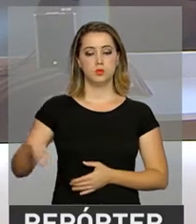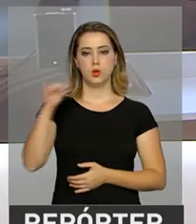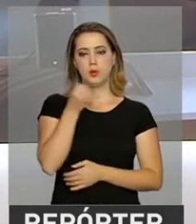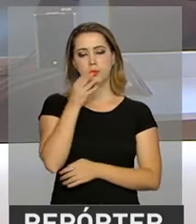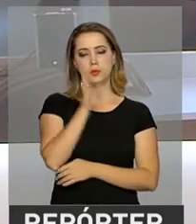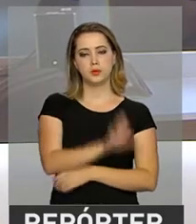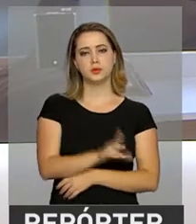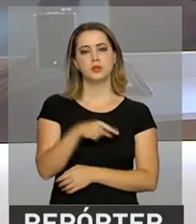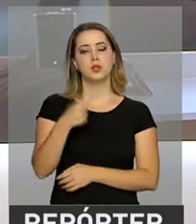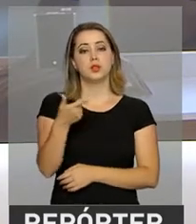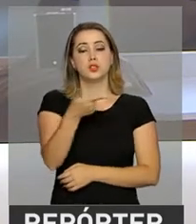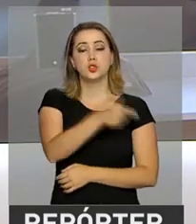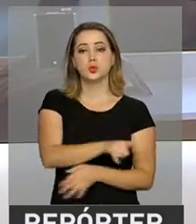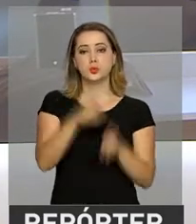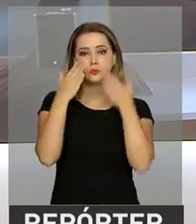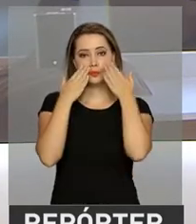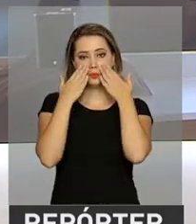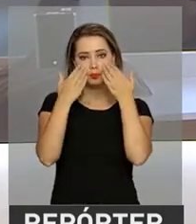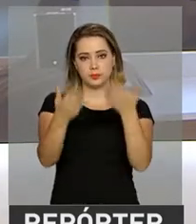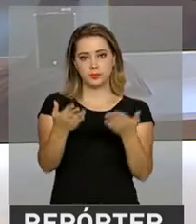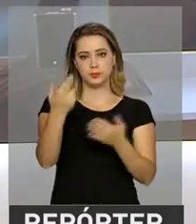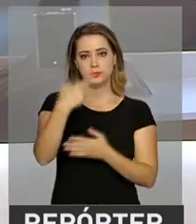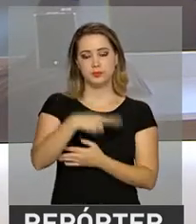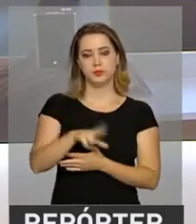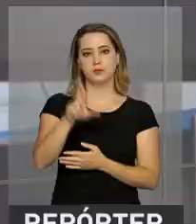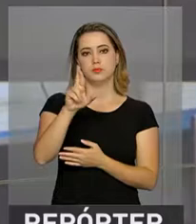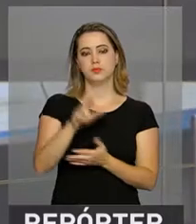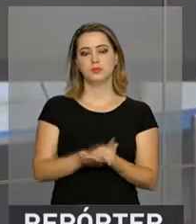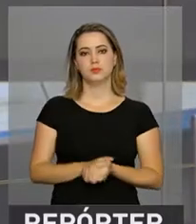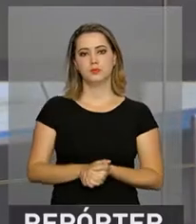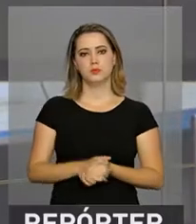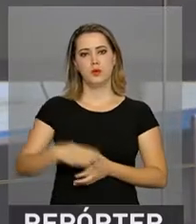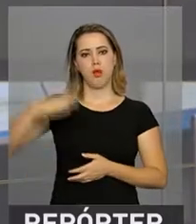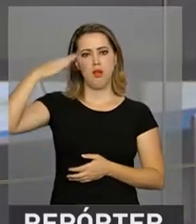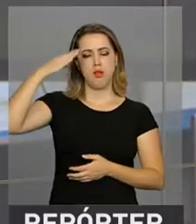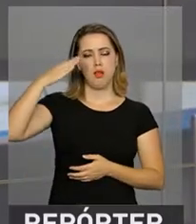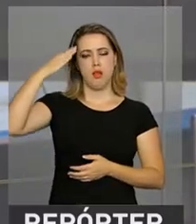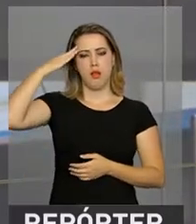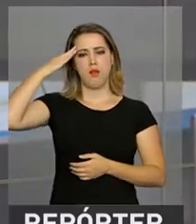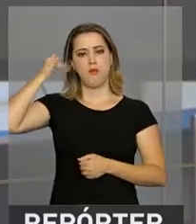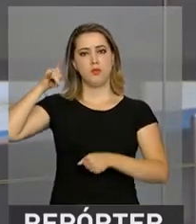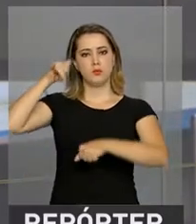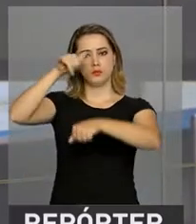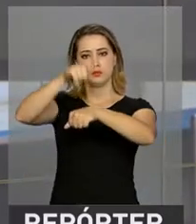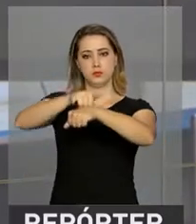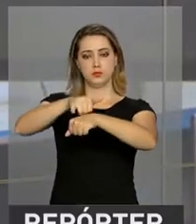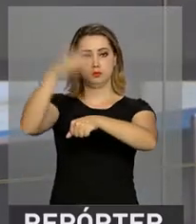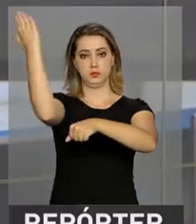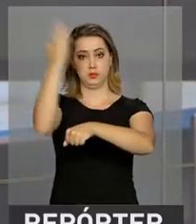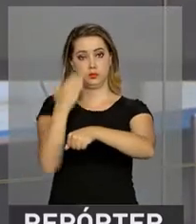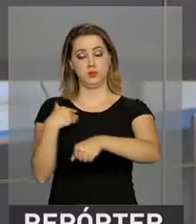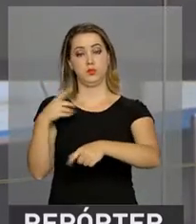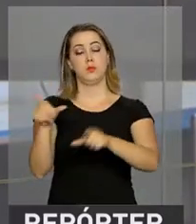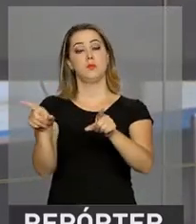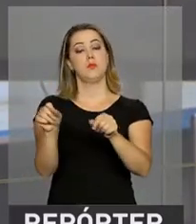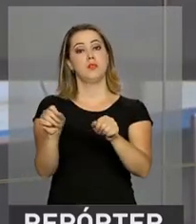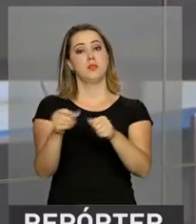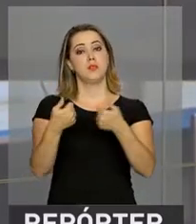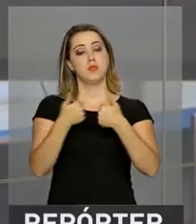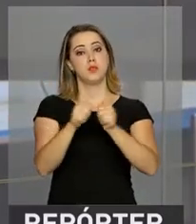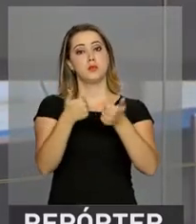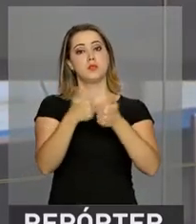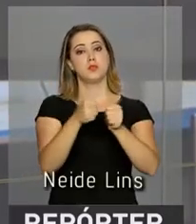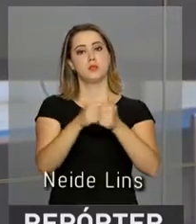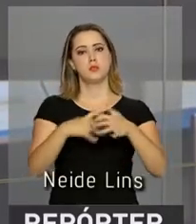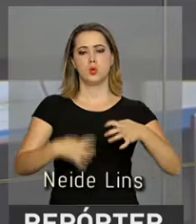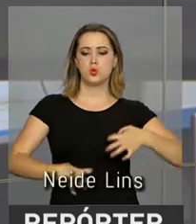Olá, boa tarde. No ar, mais uma edição do Repórter NBR. A Força Aérea Brasileira faz o transporte de órgãos para transplantes